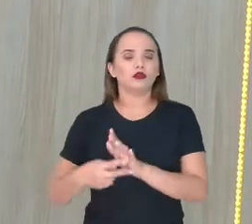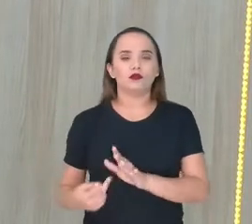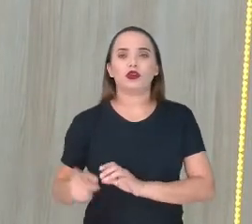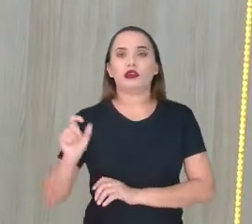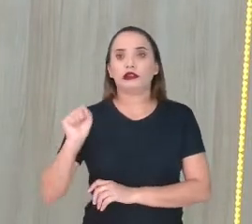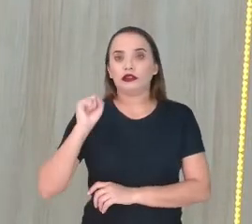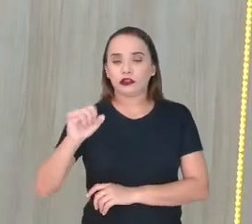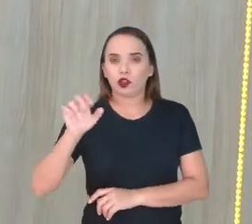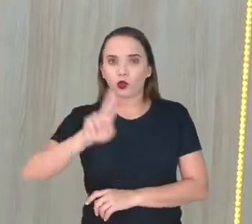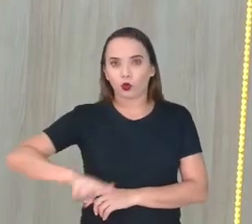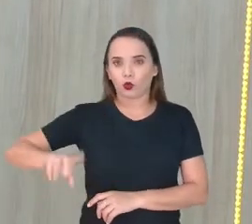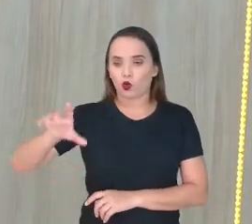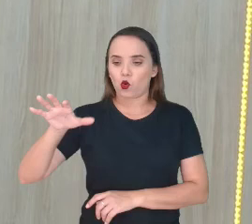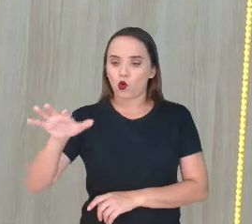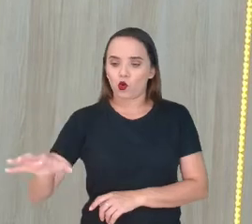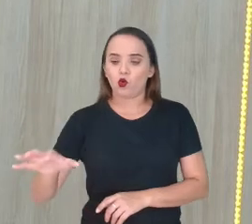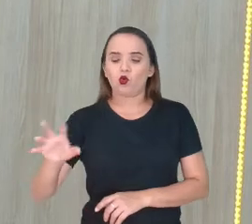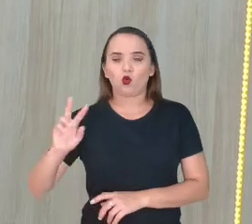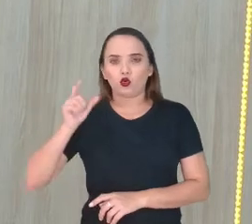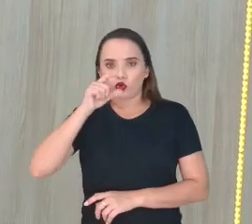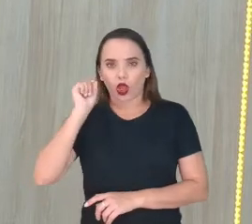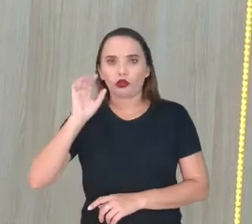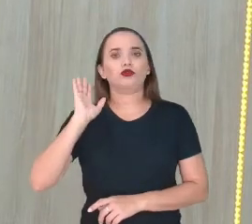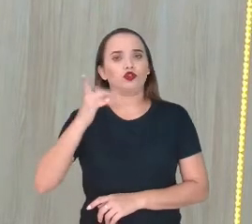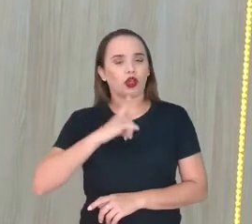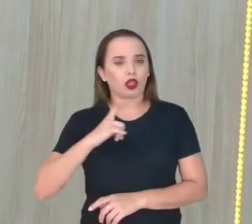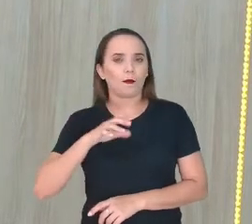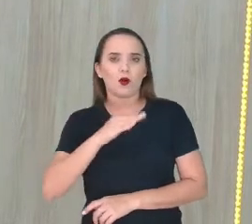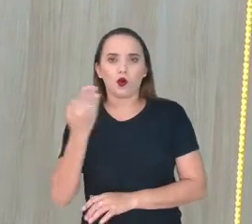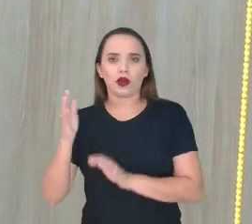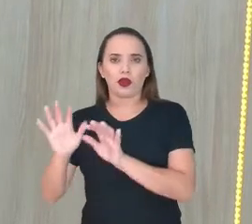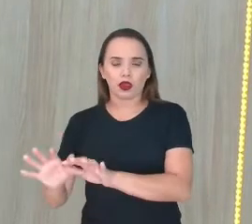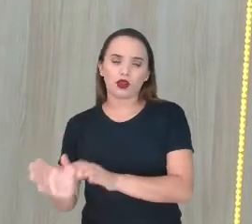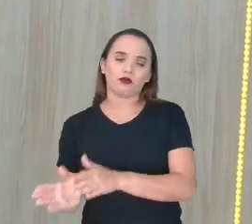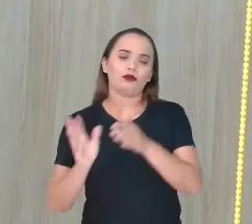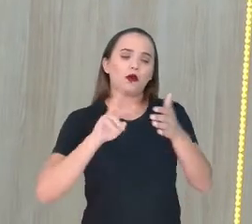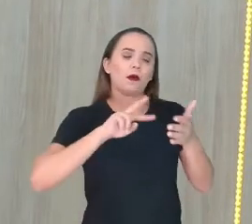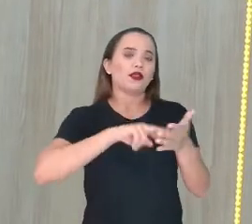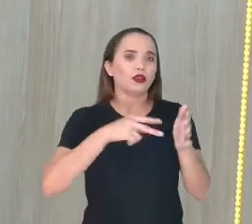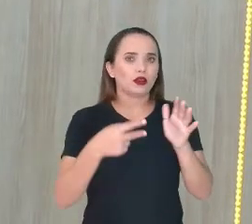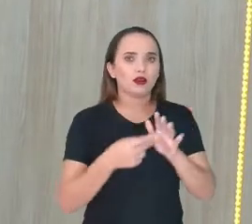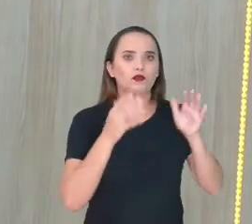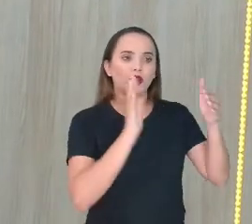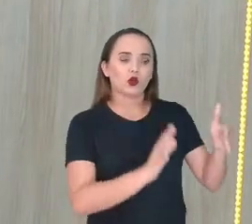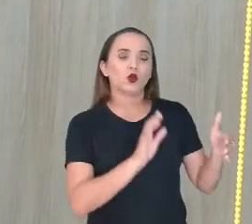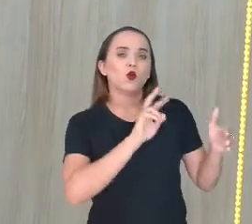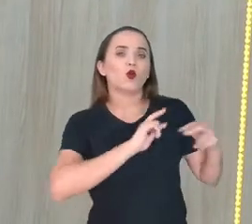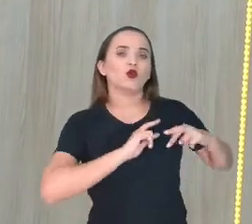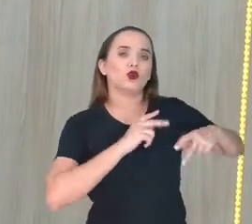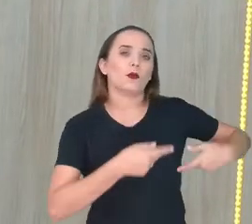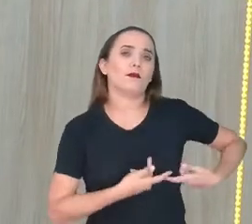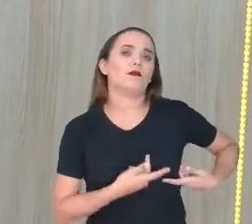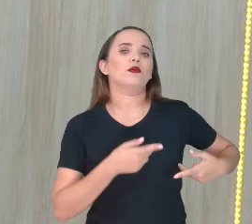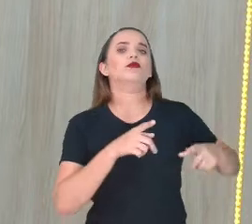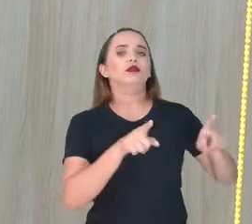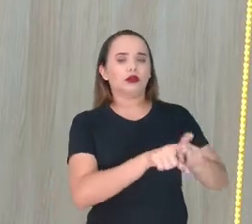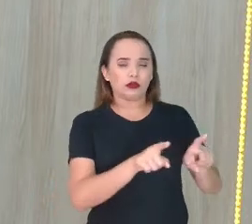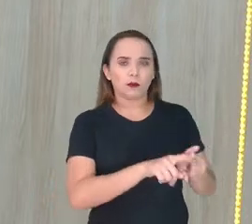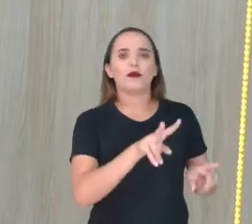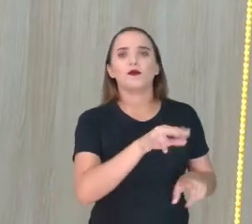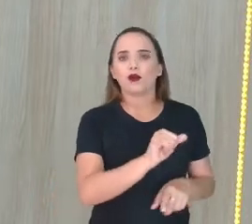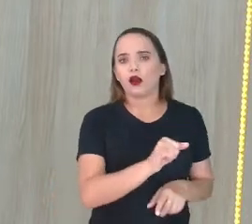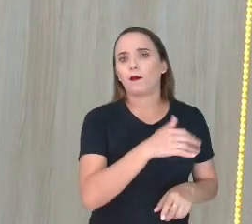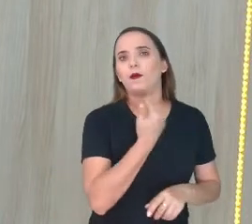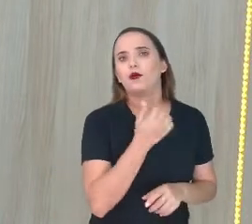morrer nesses mesmos 90%. Entenderam? Aqui a gente tem o quê? Uma construção de eu tenho um ponto